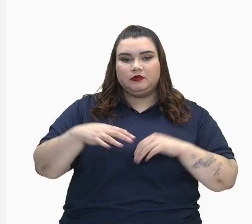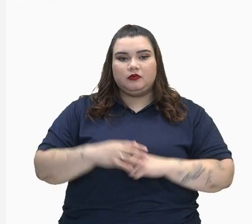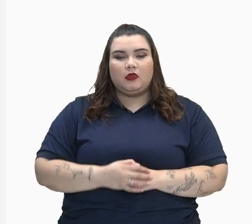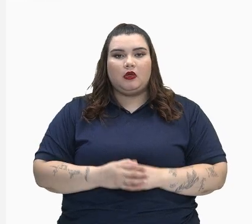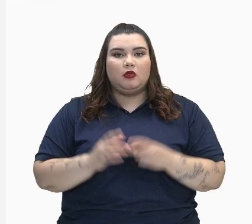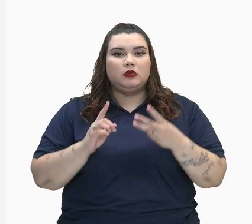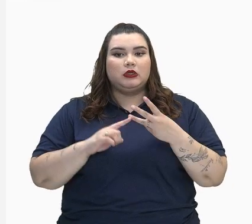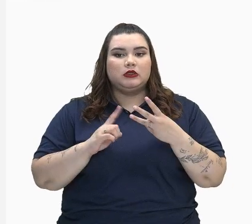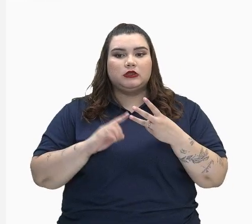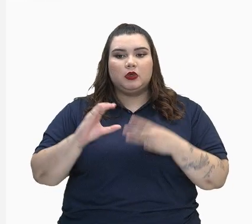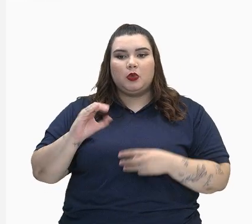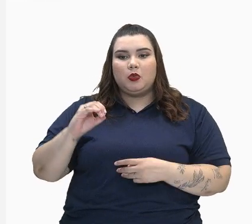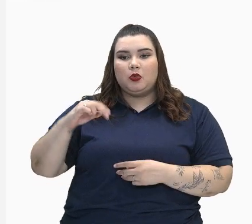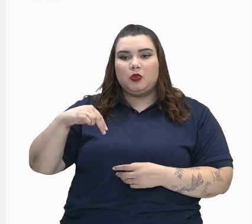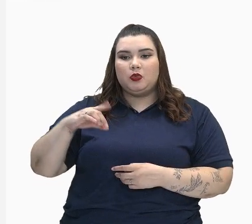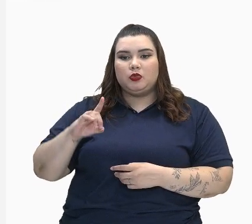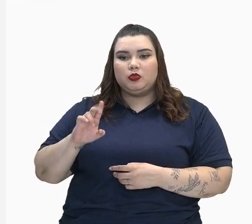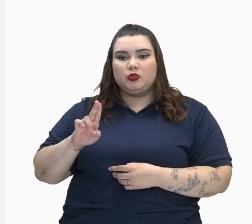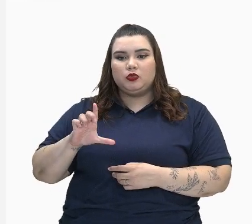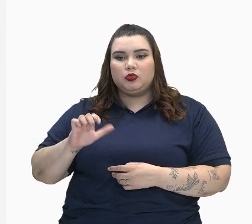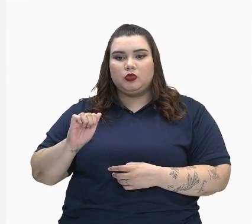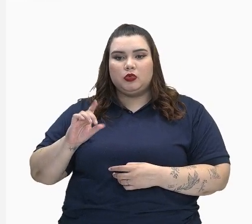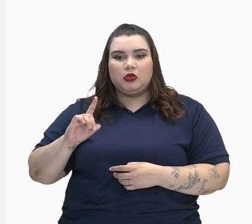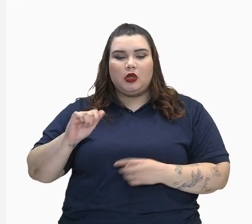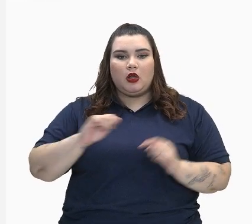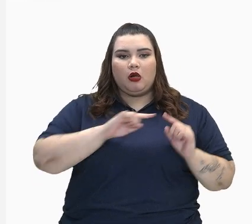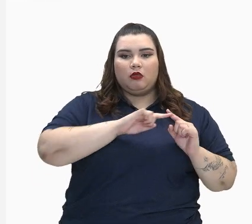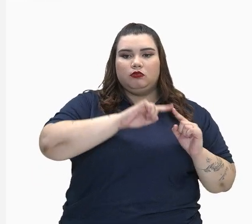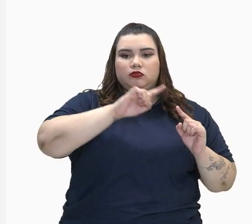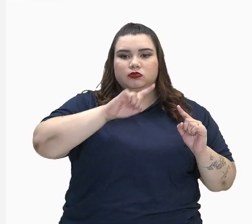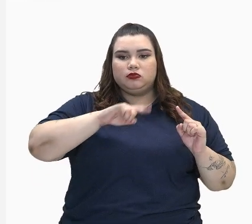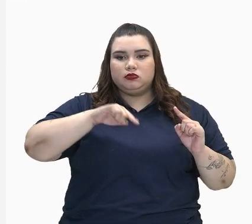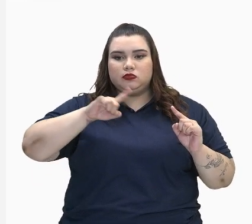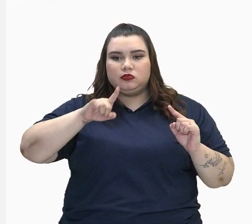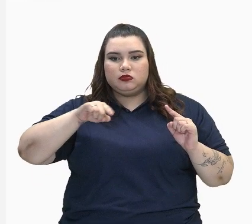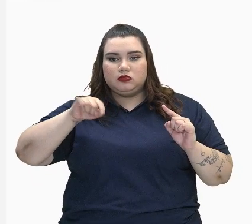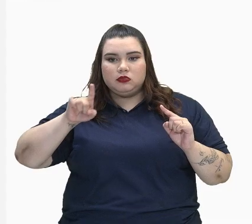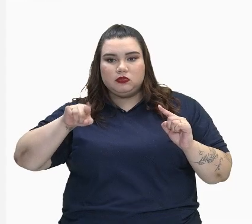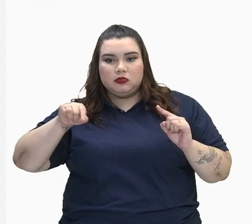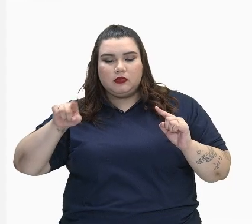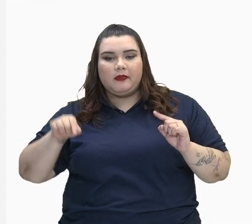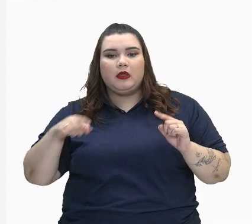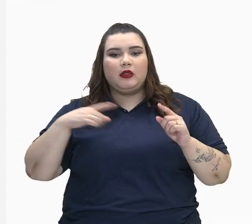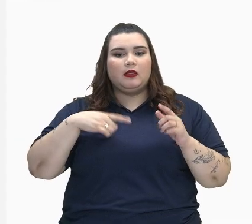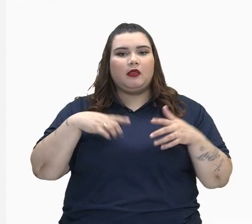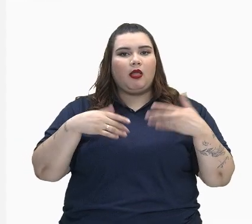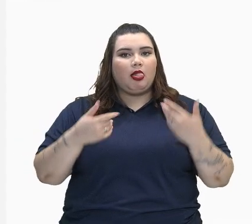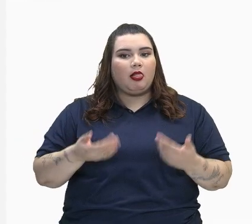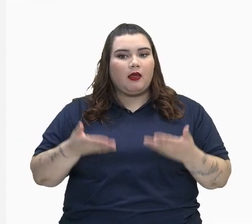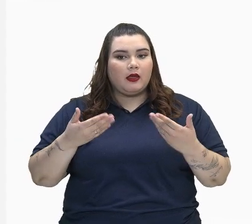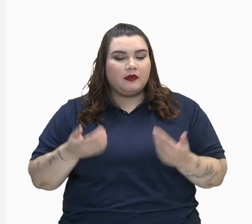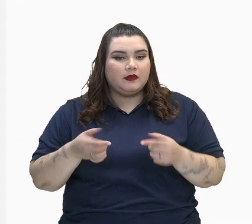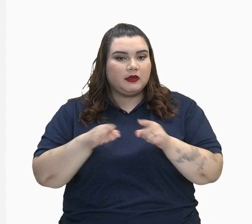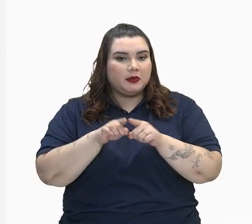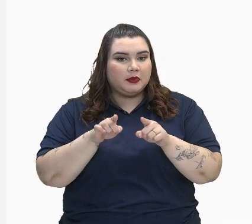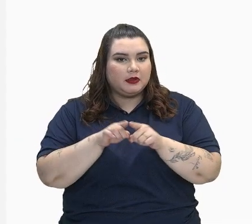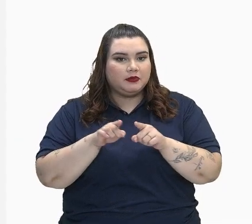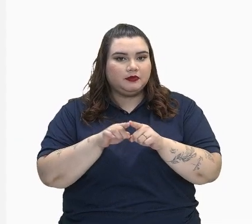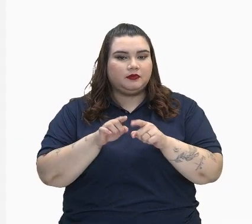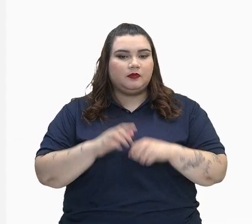linha ondulada, sugere ritmo e fluidez. Nós temos também a